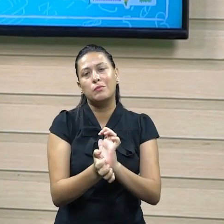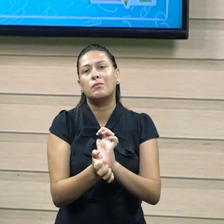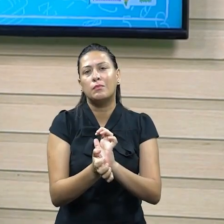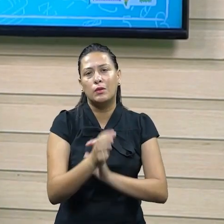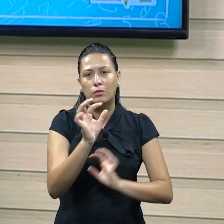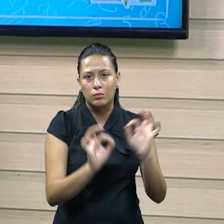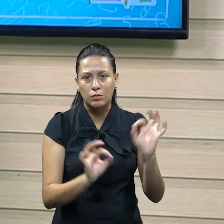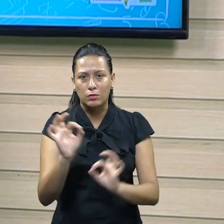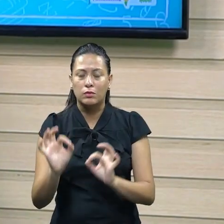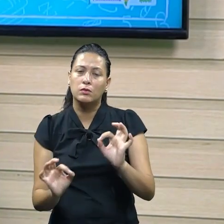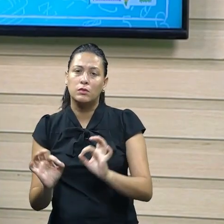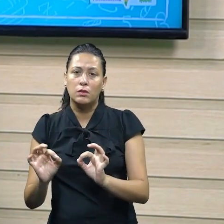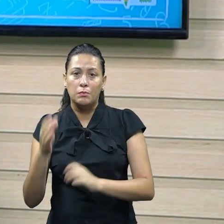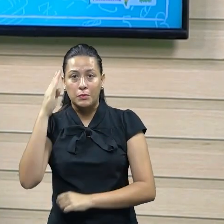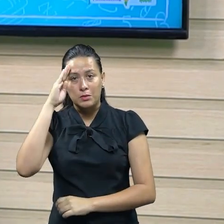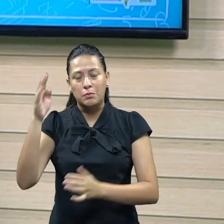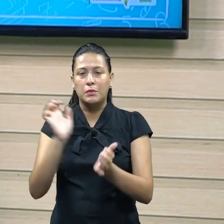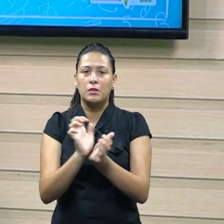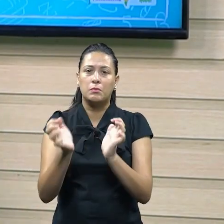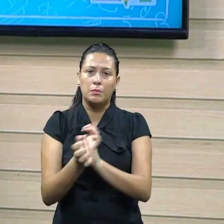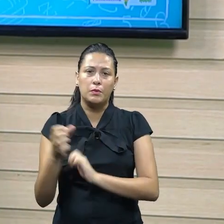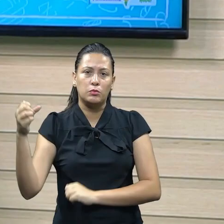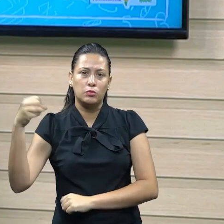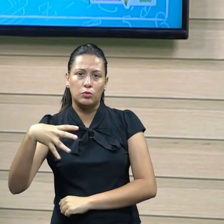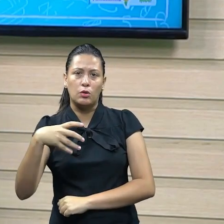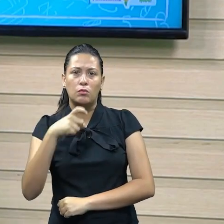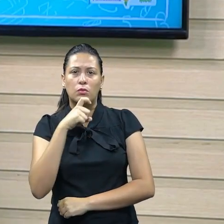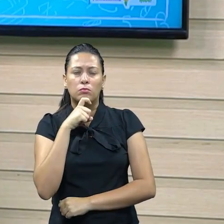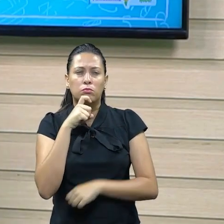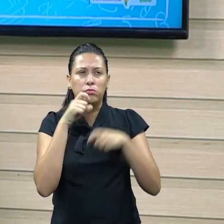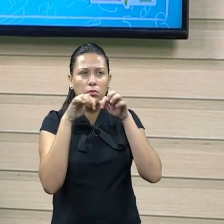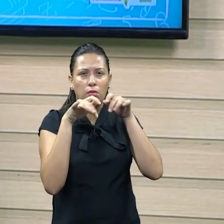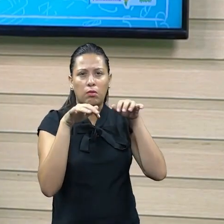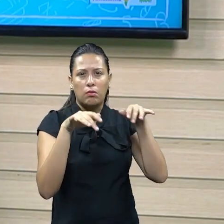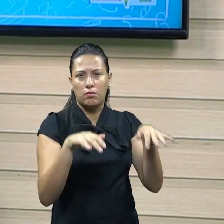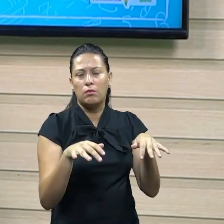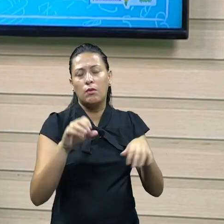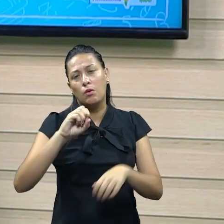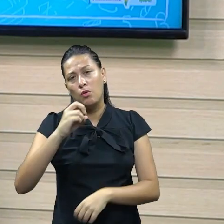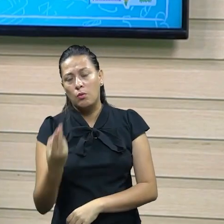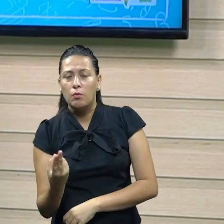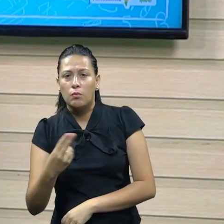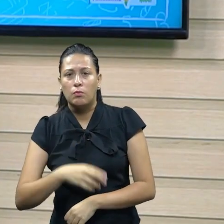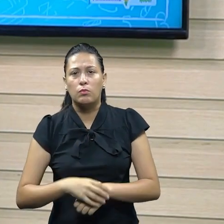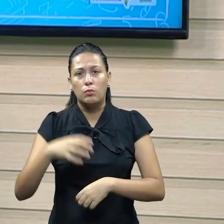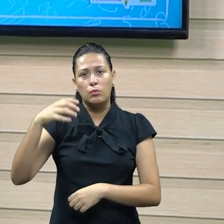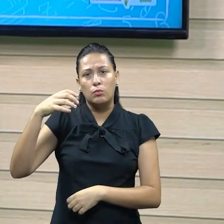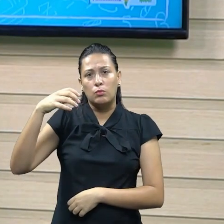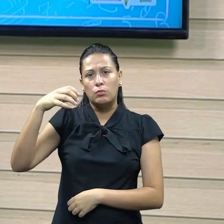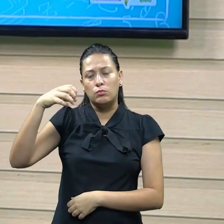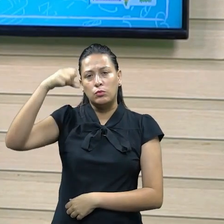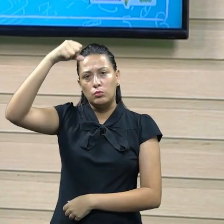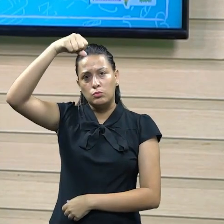principalmente aparelhos novos como um ar-condicionado, um chuveiro elétrico que precisam do aterramento.